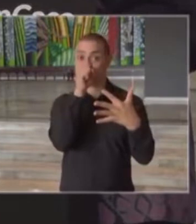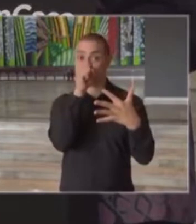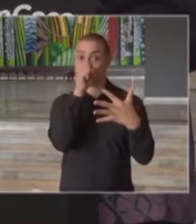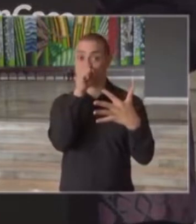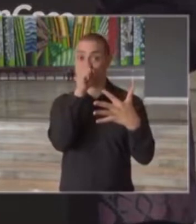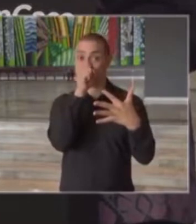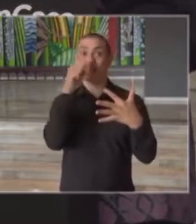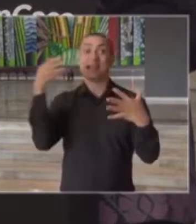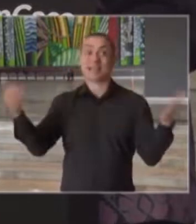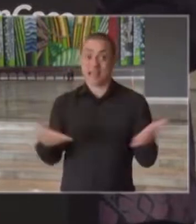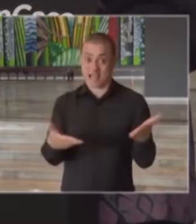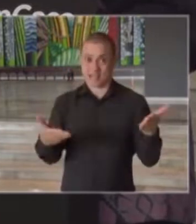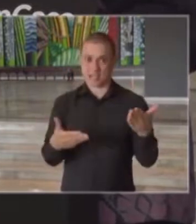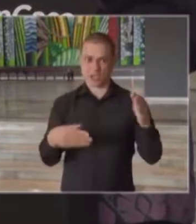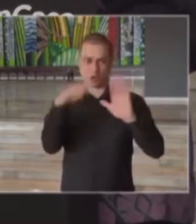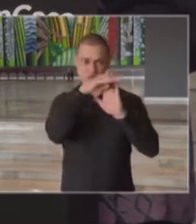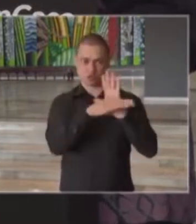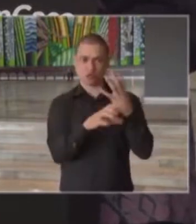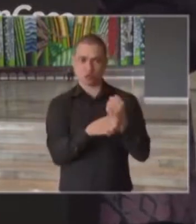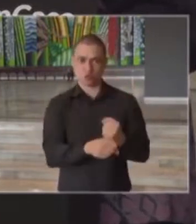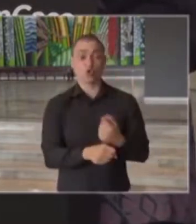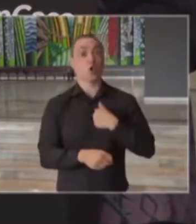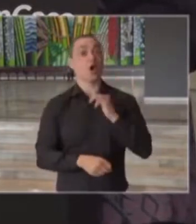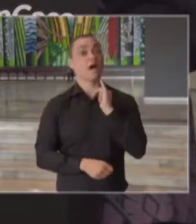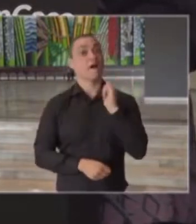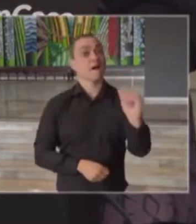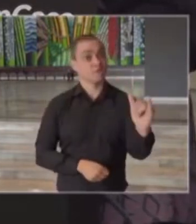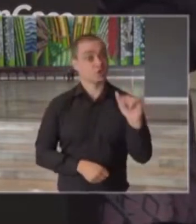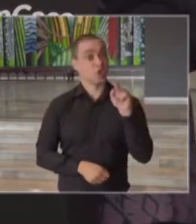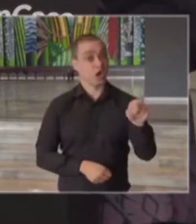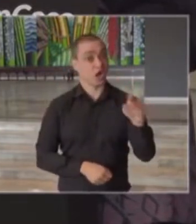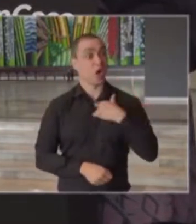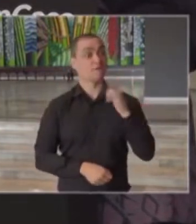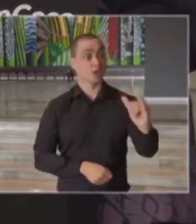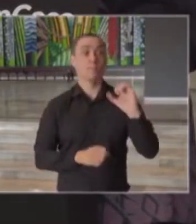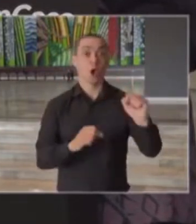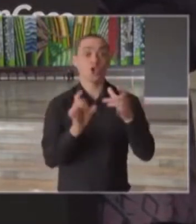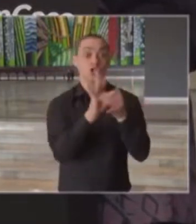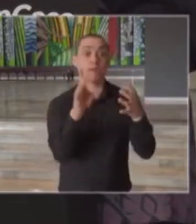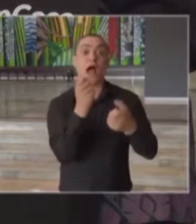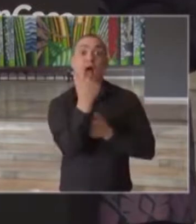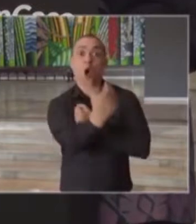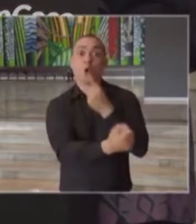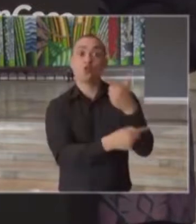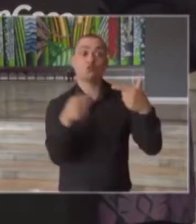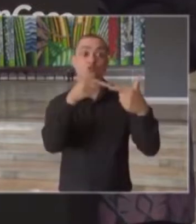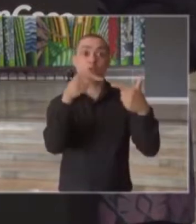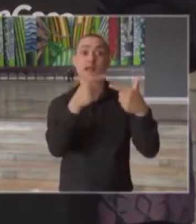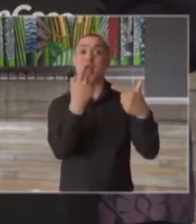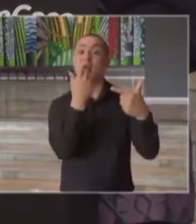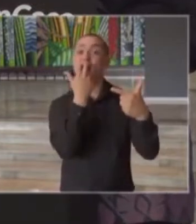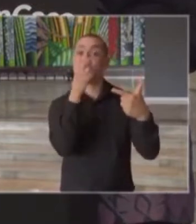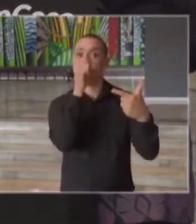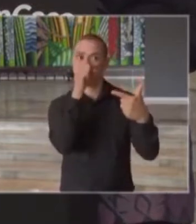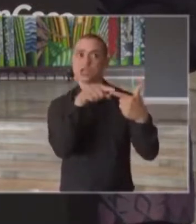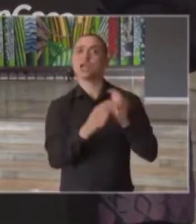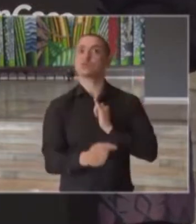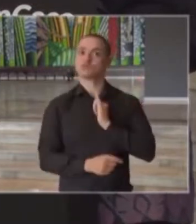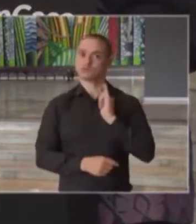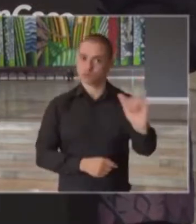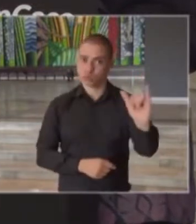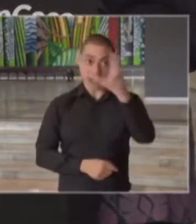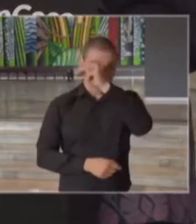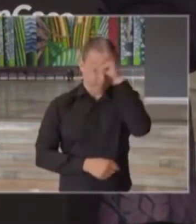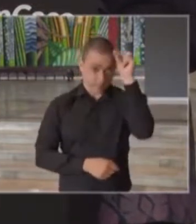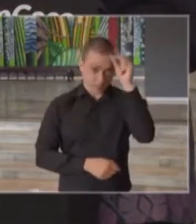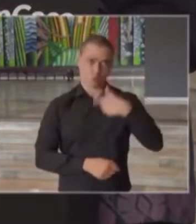e aqui através da métrica utilizada nós indicamos para eles a flexibilização adequada com isso. Nós notificamos a